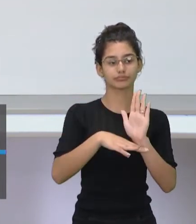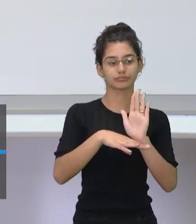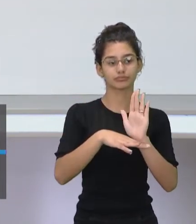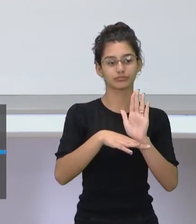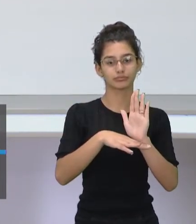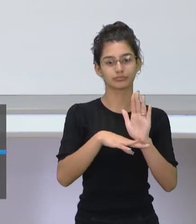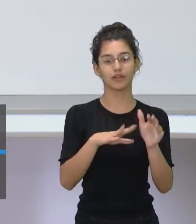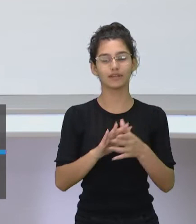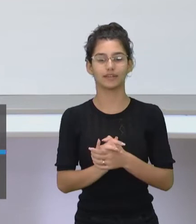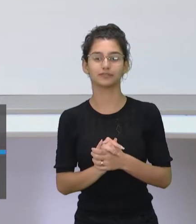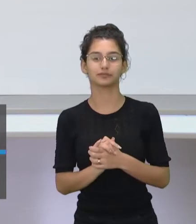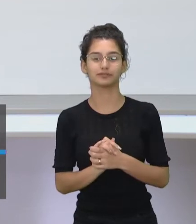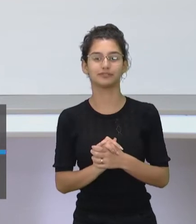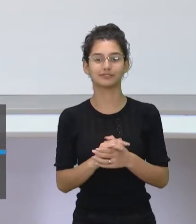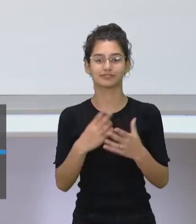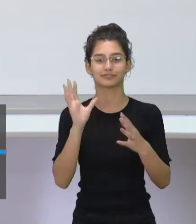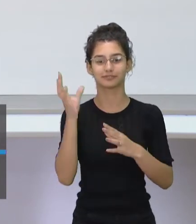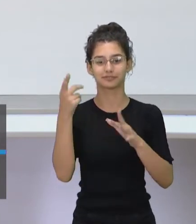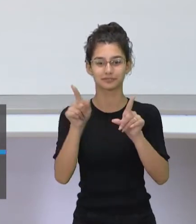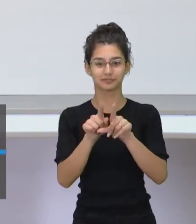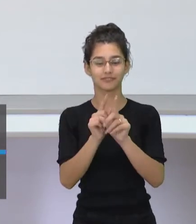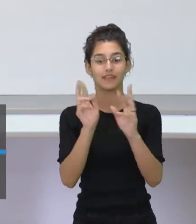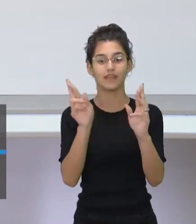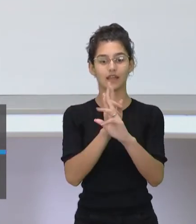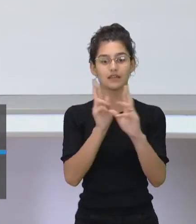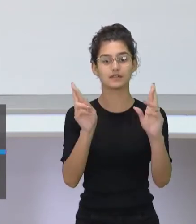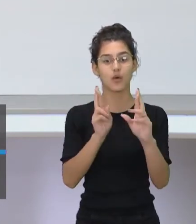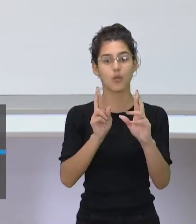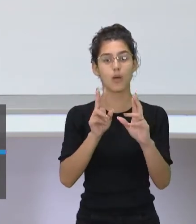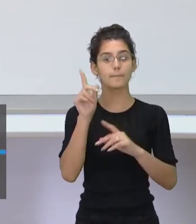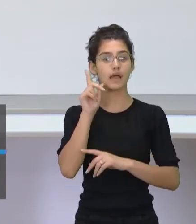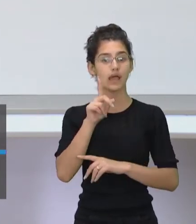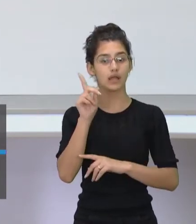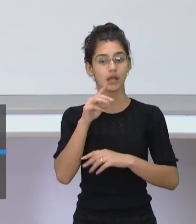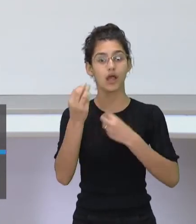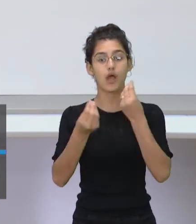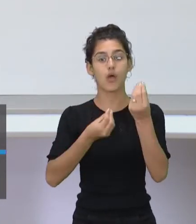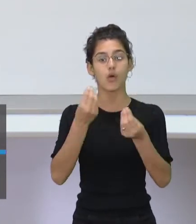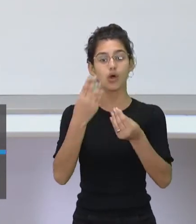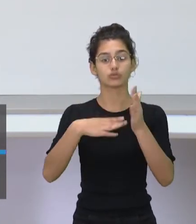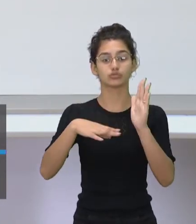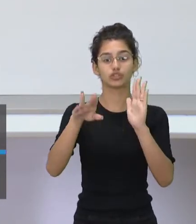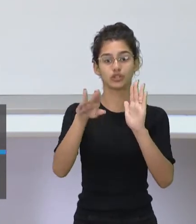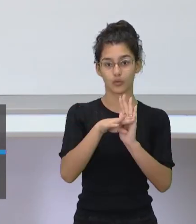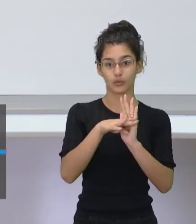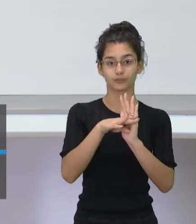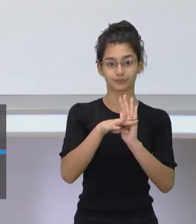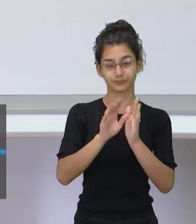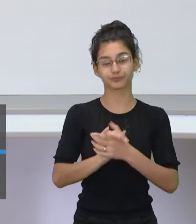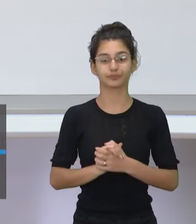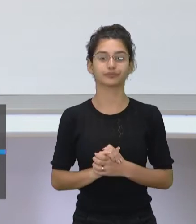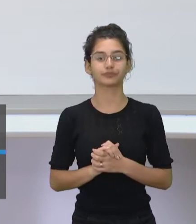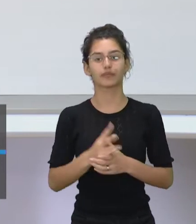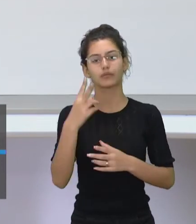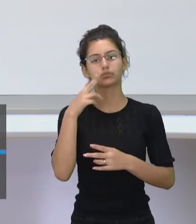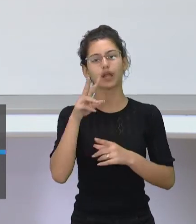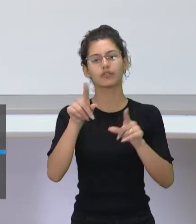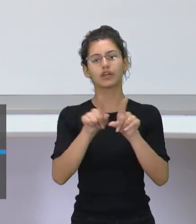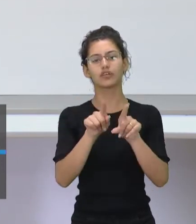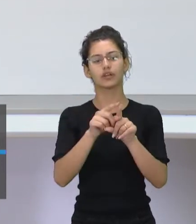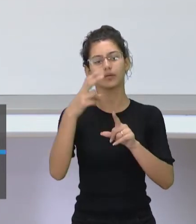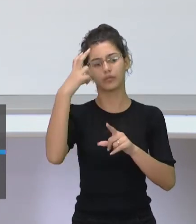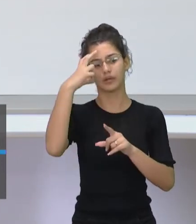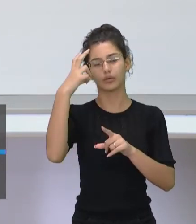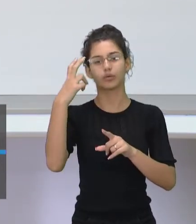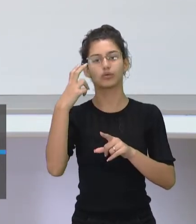né? Isso aconteceu também em relação à América, né? Quando os europeus eles chegam na América, eles olham a cultura que